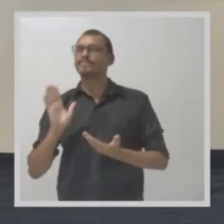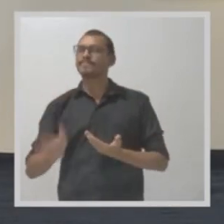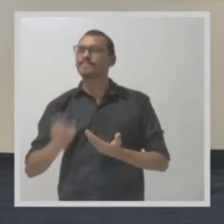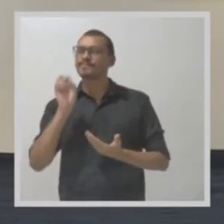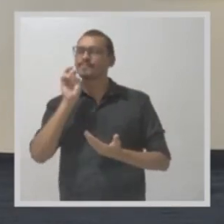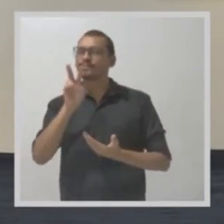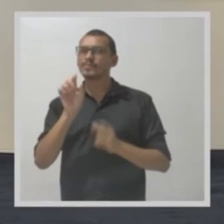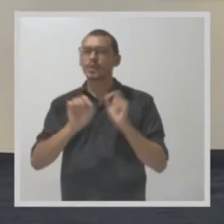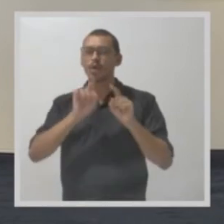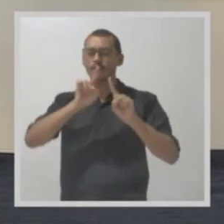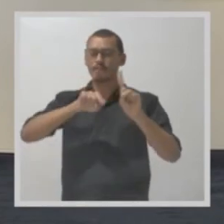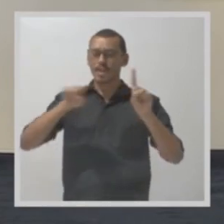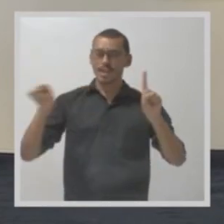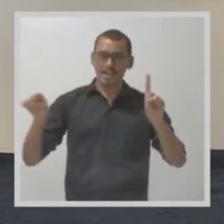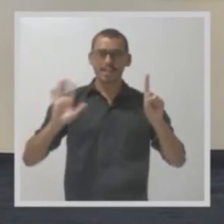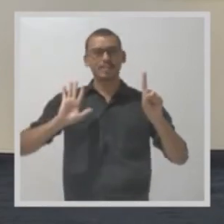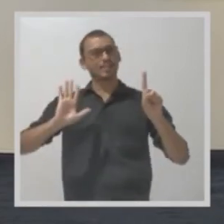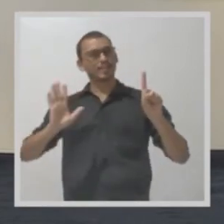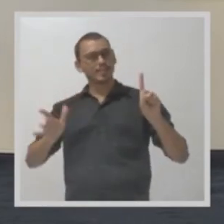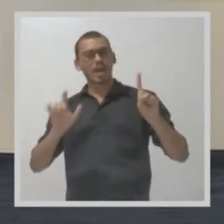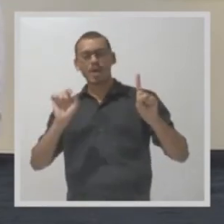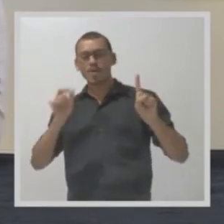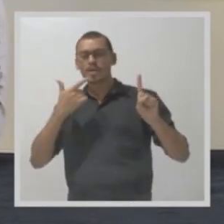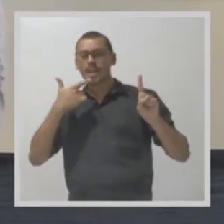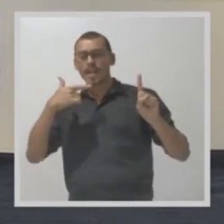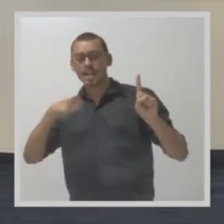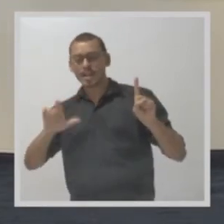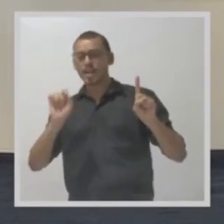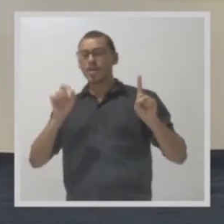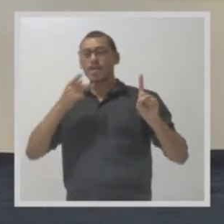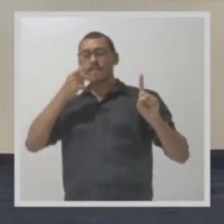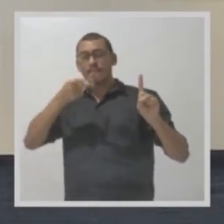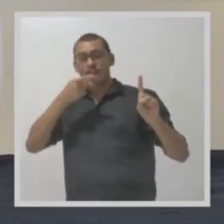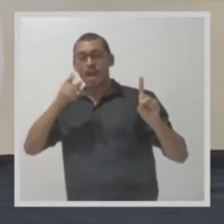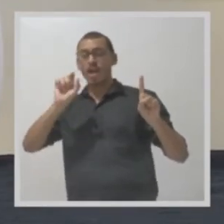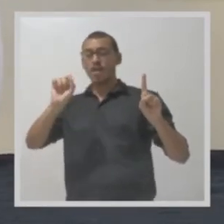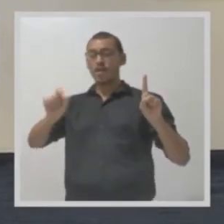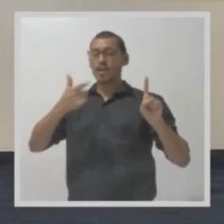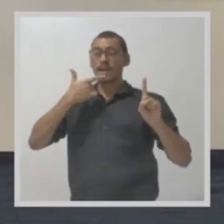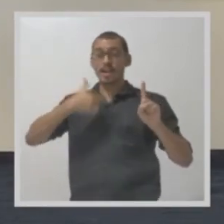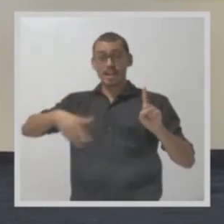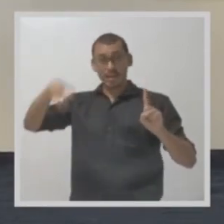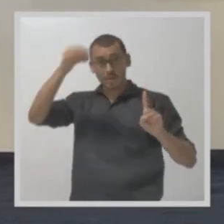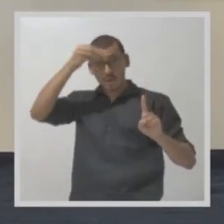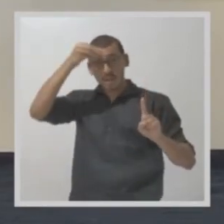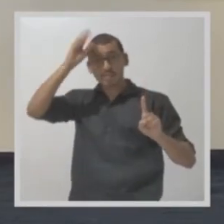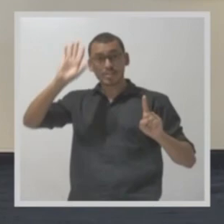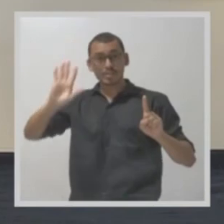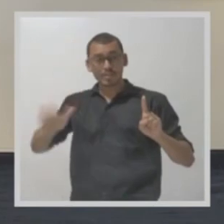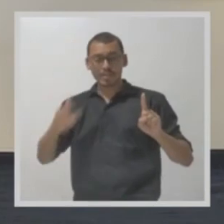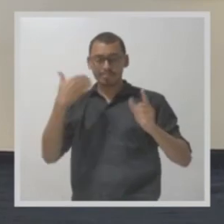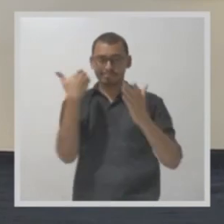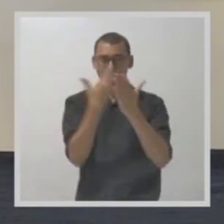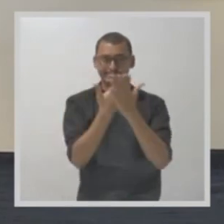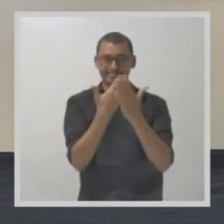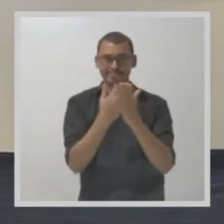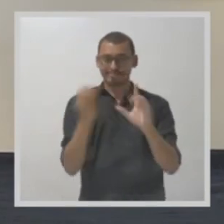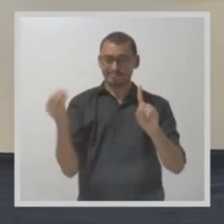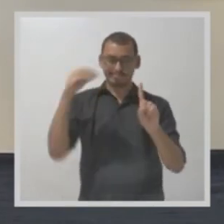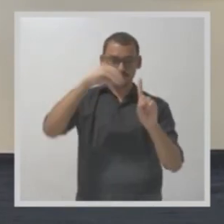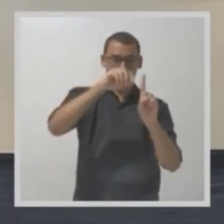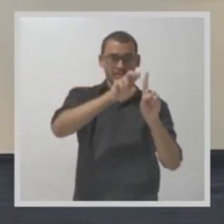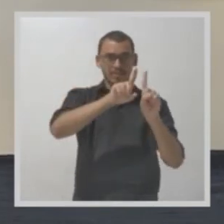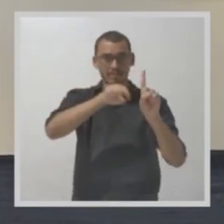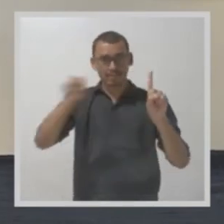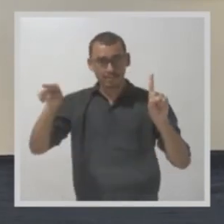as variedades linguísticas, o que é língua, o que é fala, o que é linguagem, os tipos de variedades,